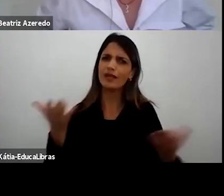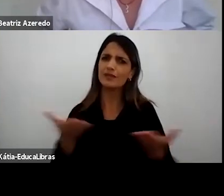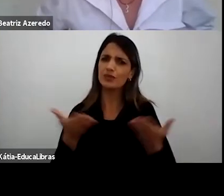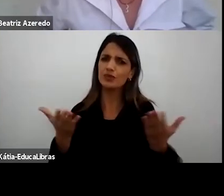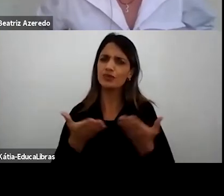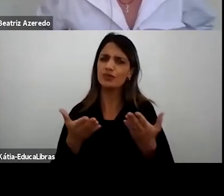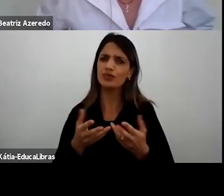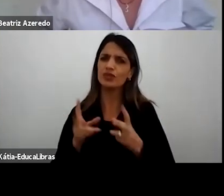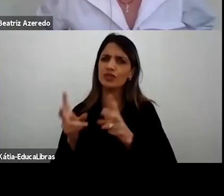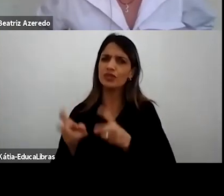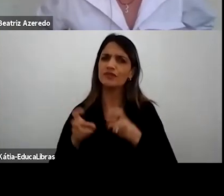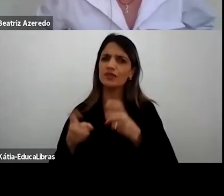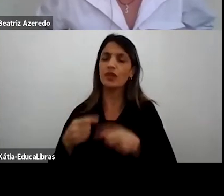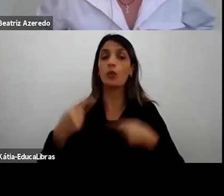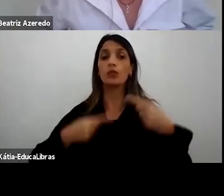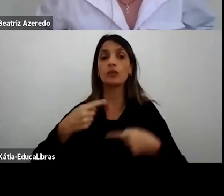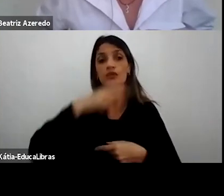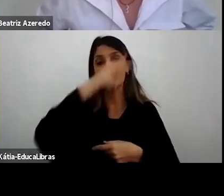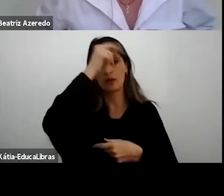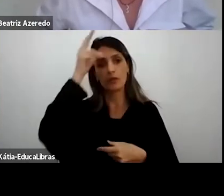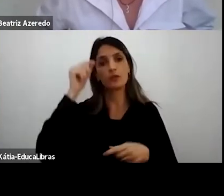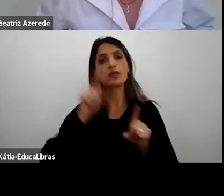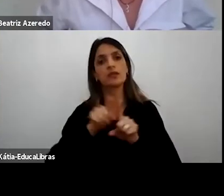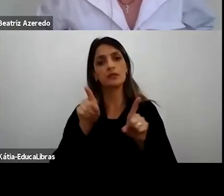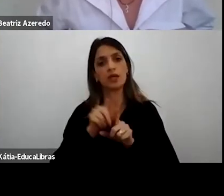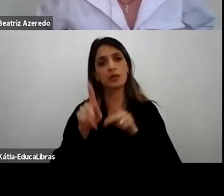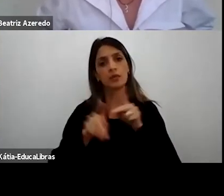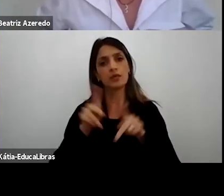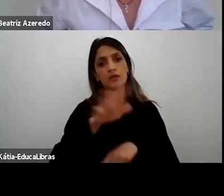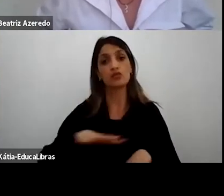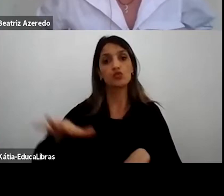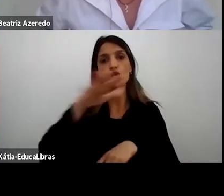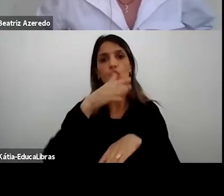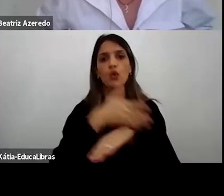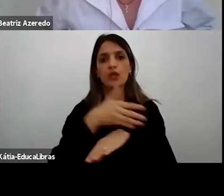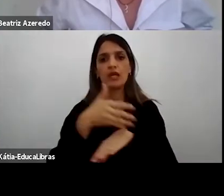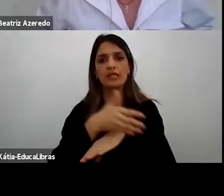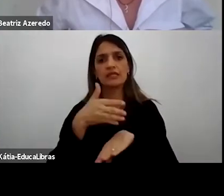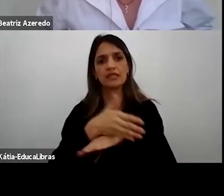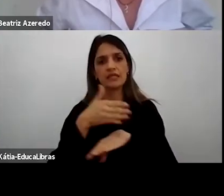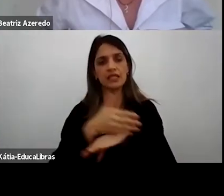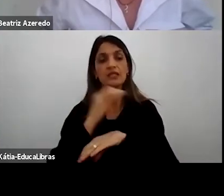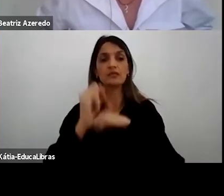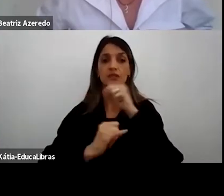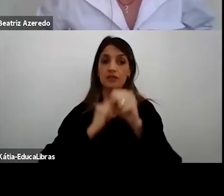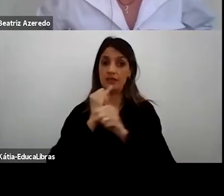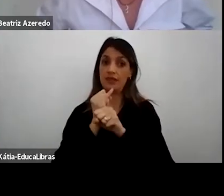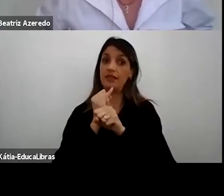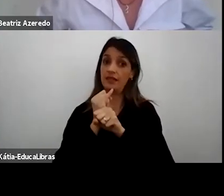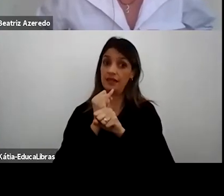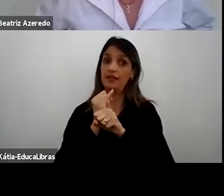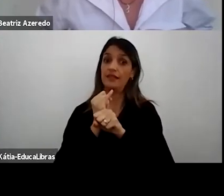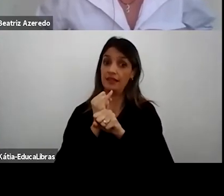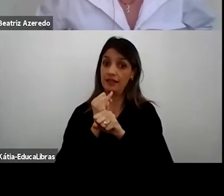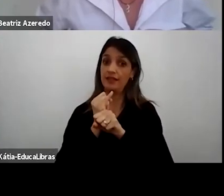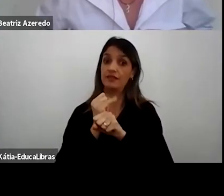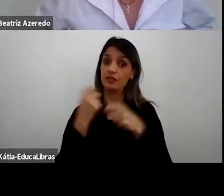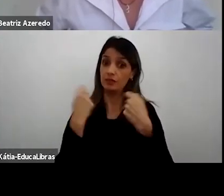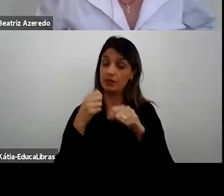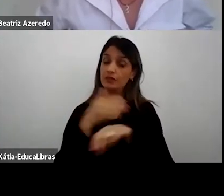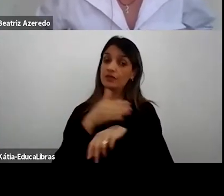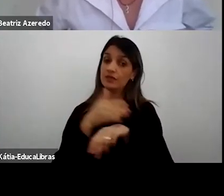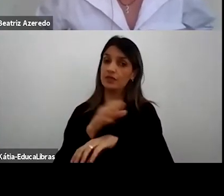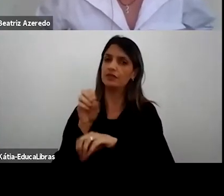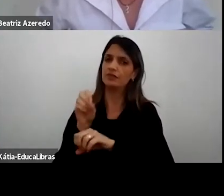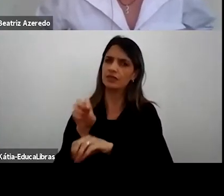em políticas públicas para que também toda a população tenha acesso à internet, né, para ter acesso à educação da maneira